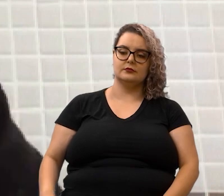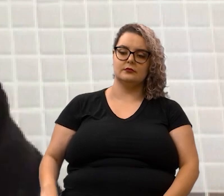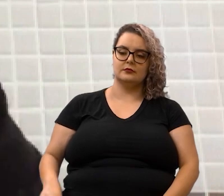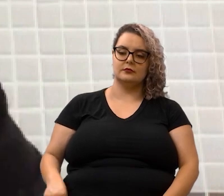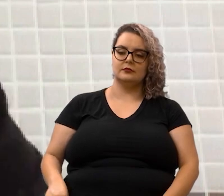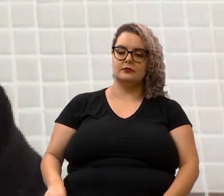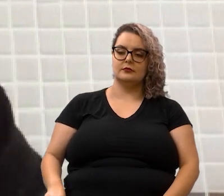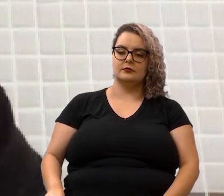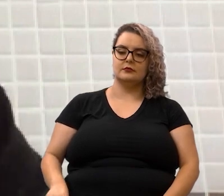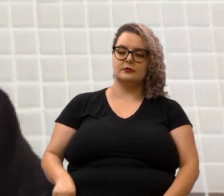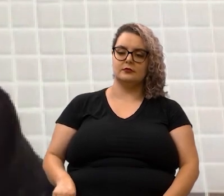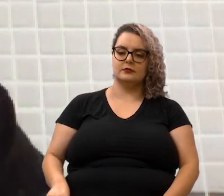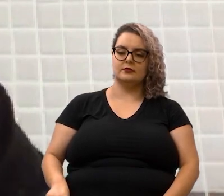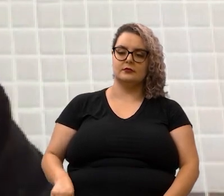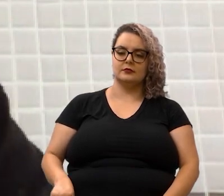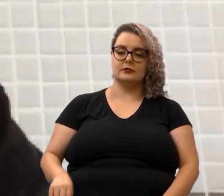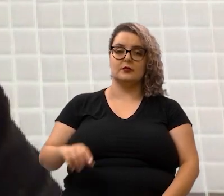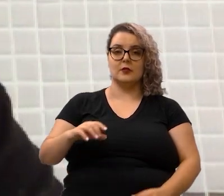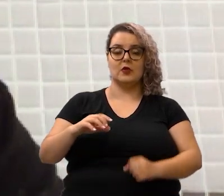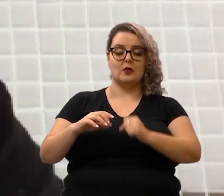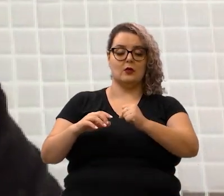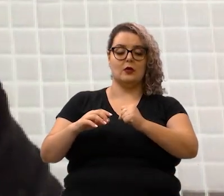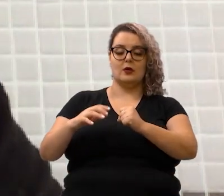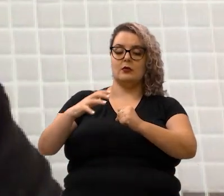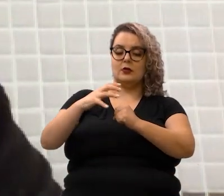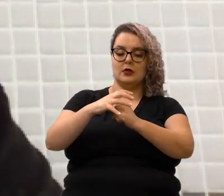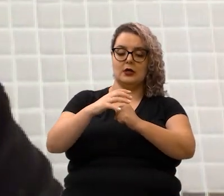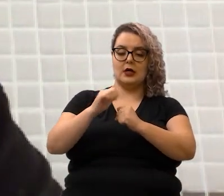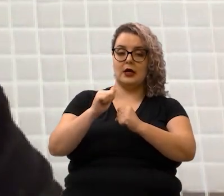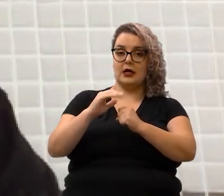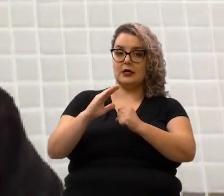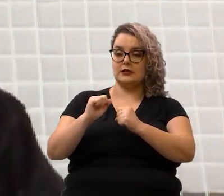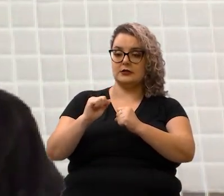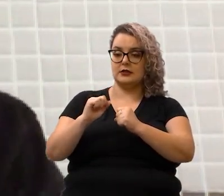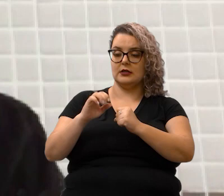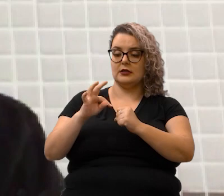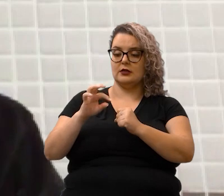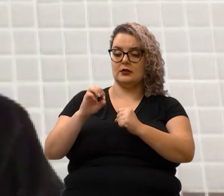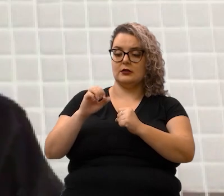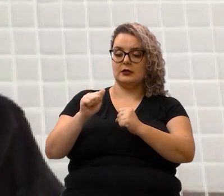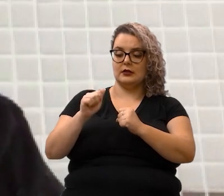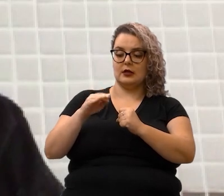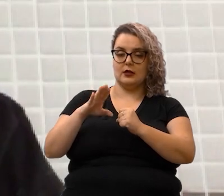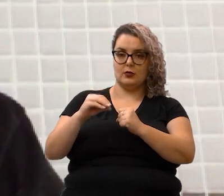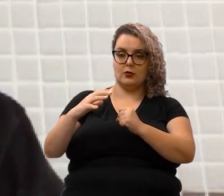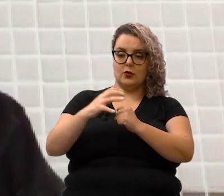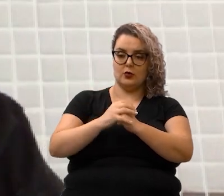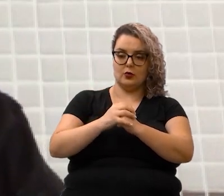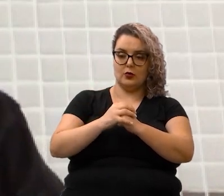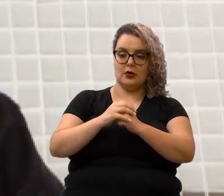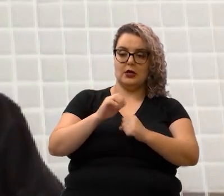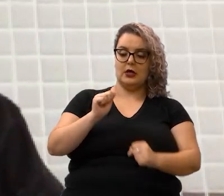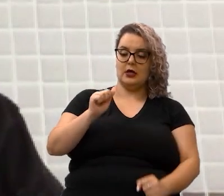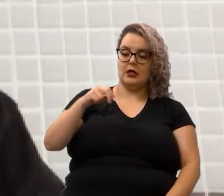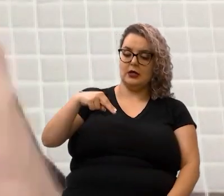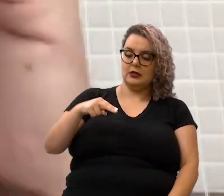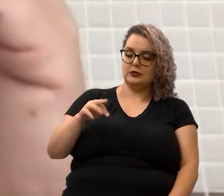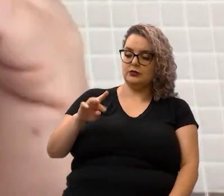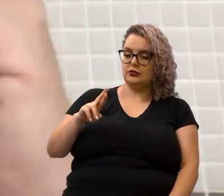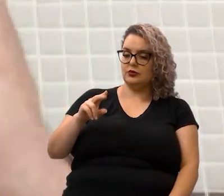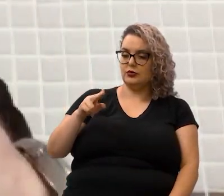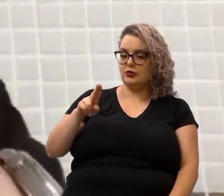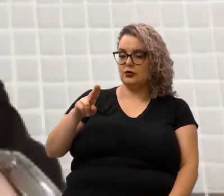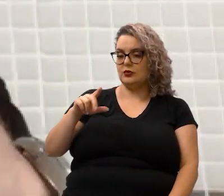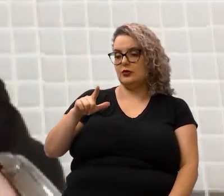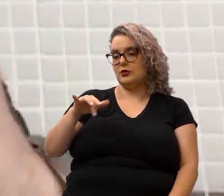entre a cabeça e o acetábulo. Ela deu um problema de trunionose, que a gente fala. É o trúnio, um cone,